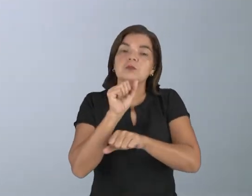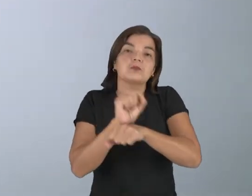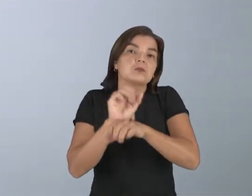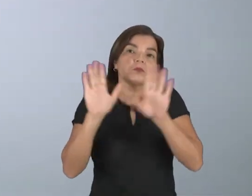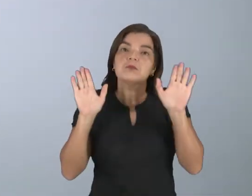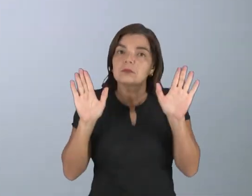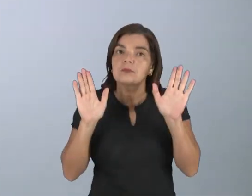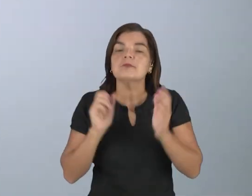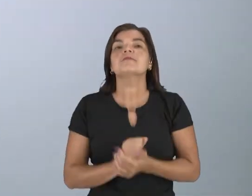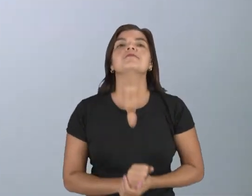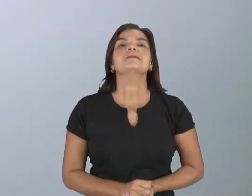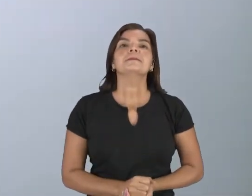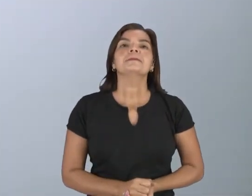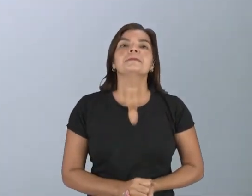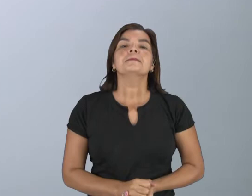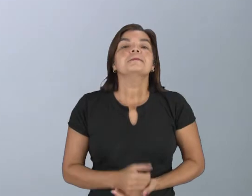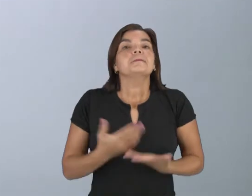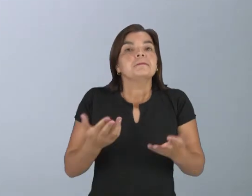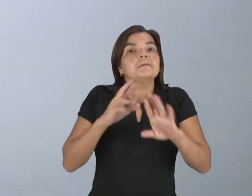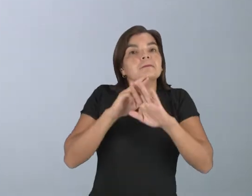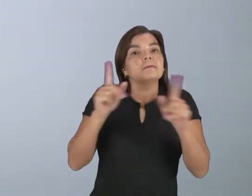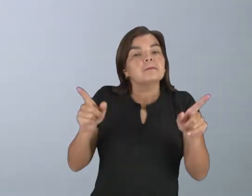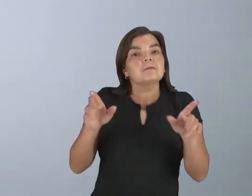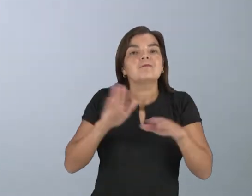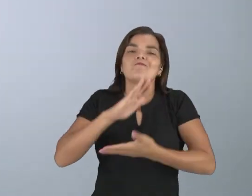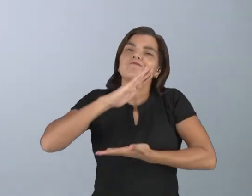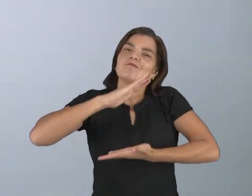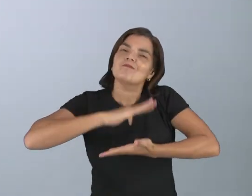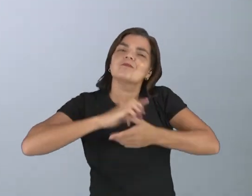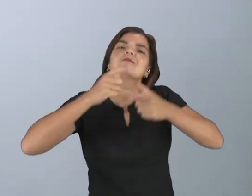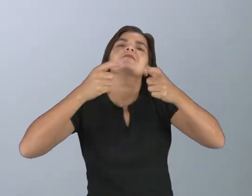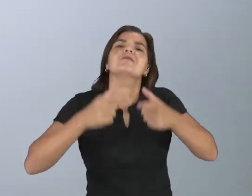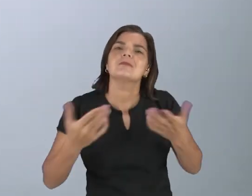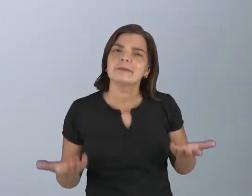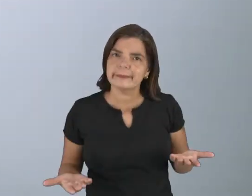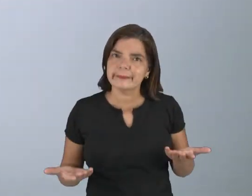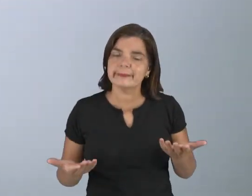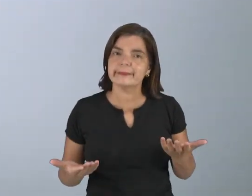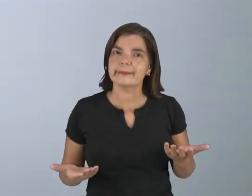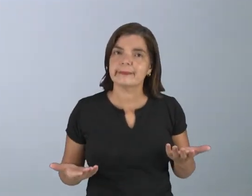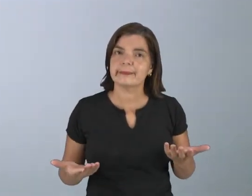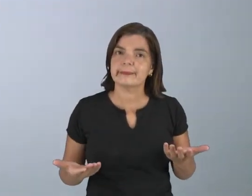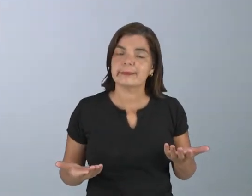seja, hidrostática. E essa diferença de pressão vai vir da onde? Vai vir